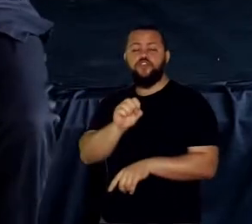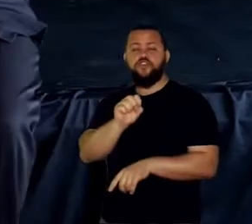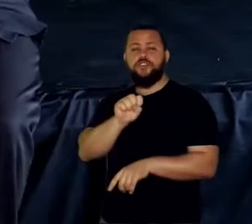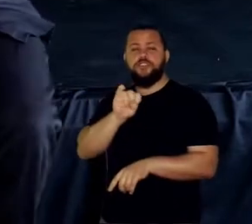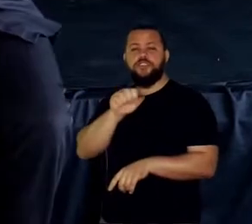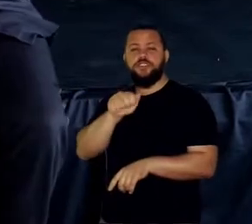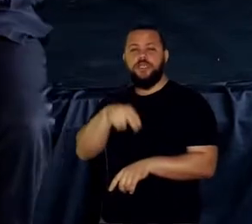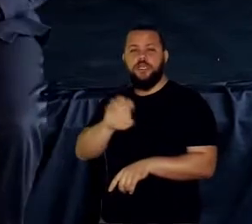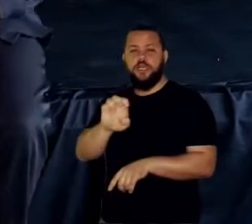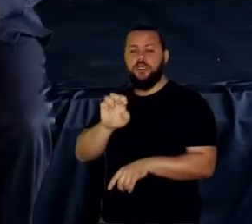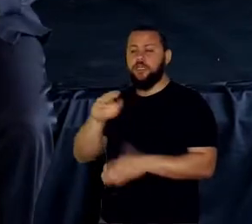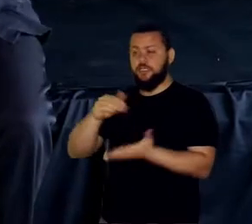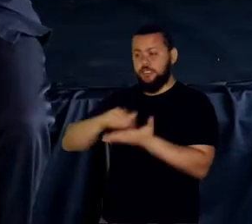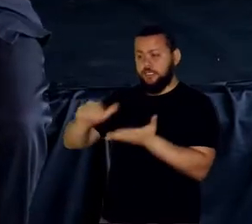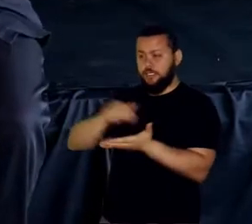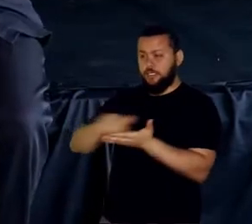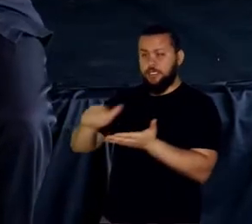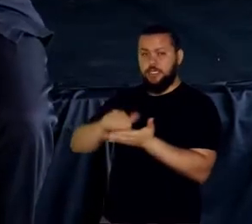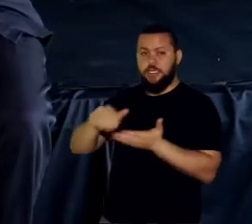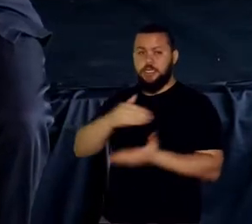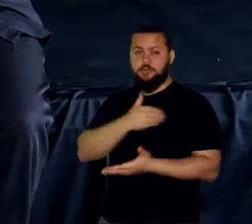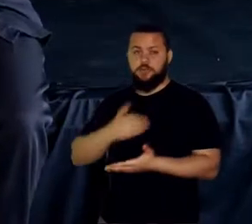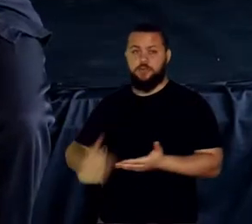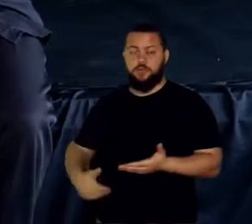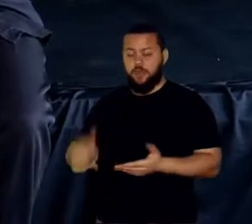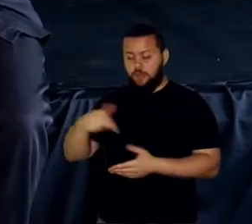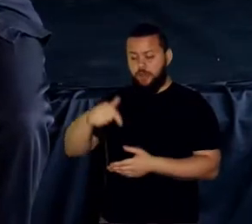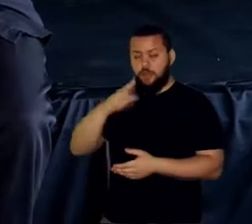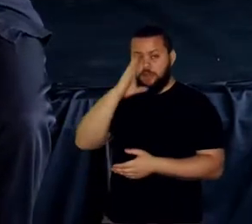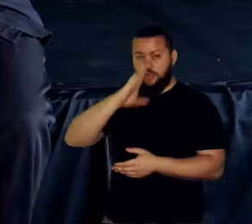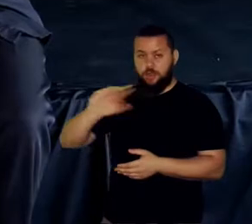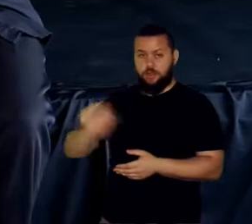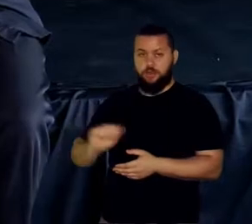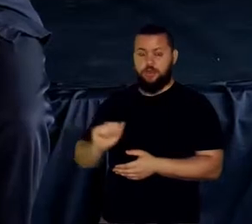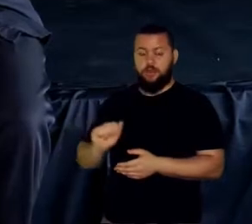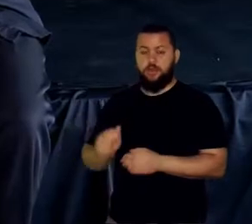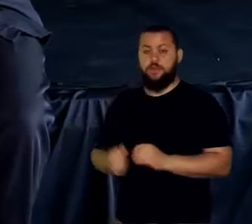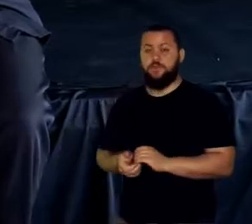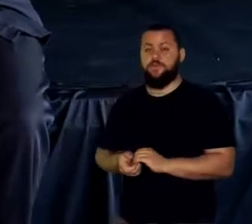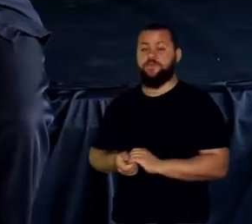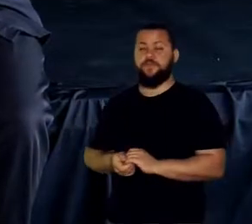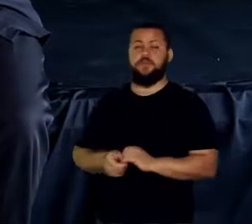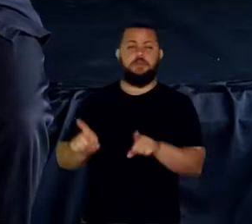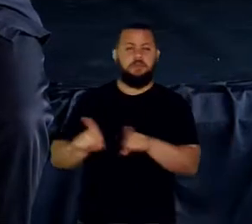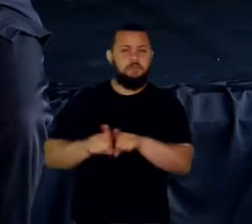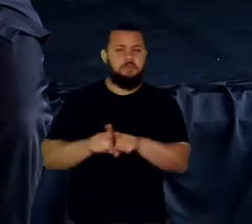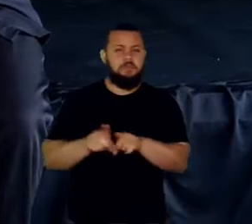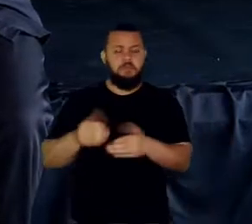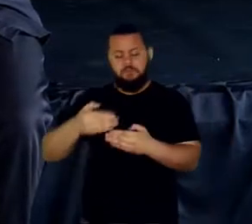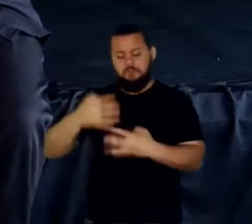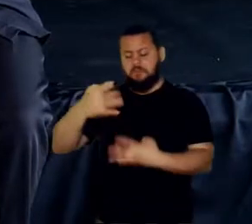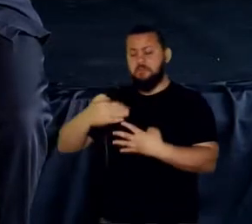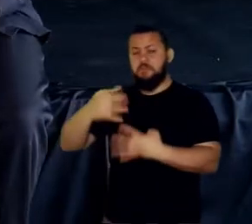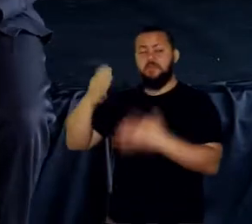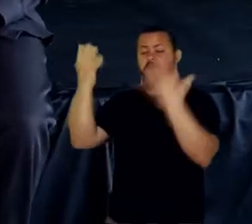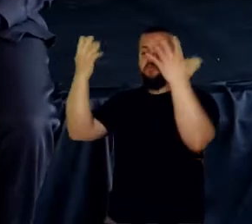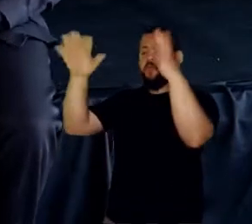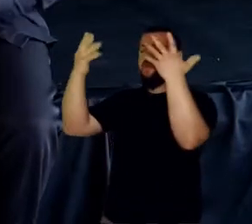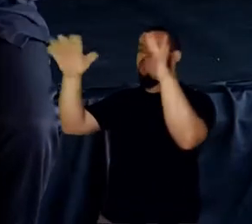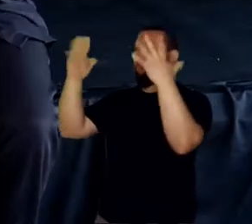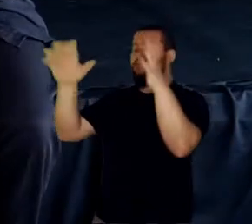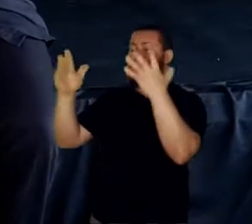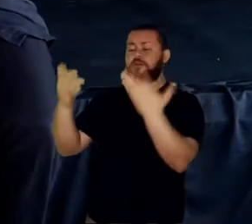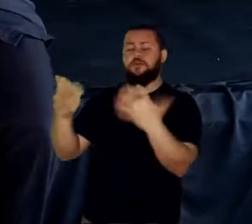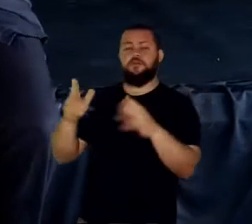Secretaria Municipal aqui de Araucária, de Educação aqui de Araucária. Então tem um monte de gente parabenizando pelo espetáculo, muitas